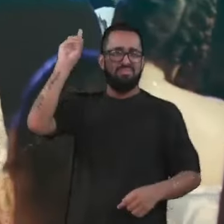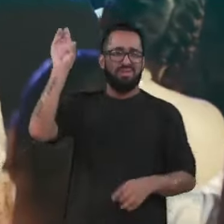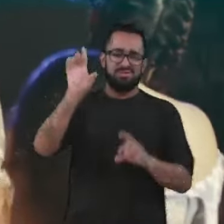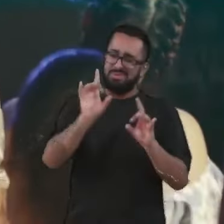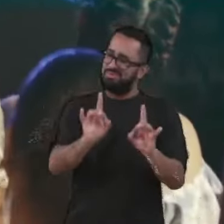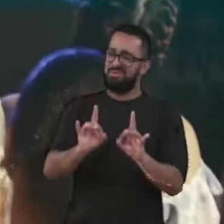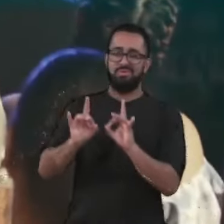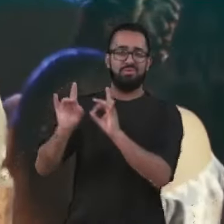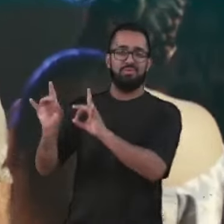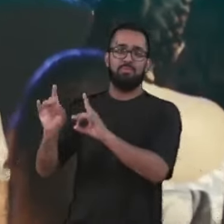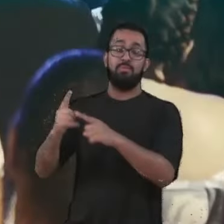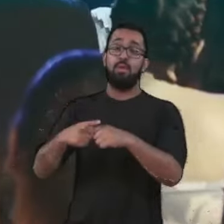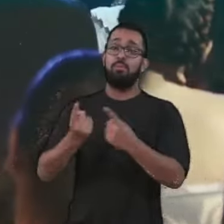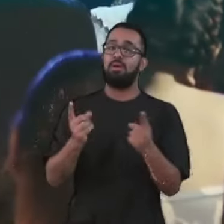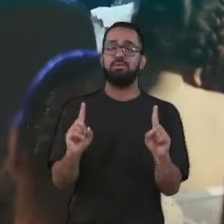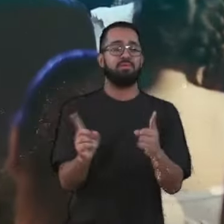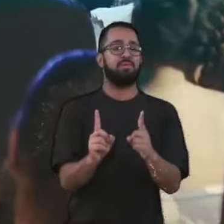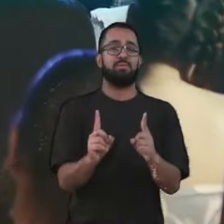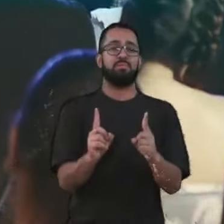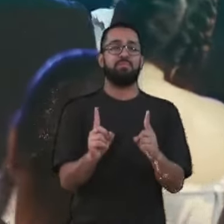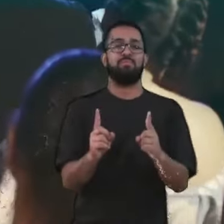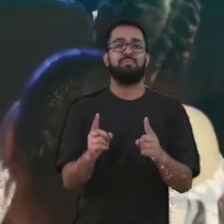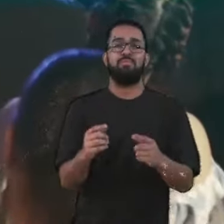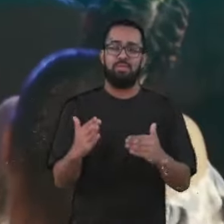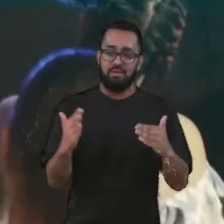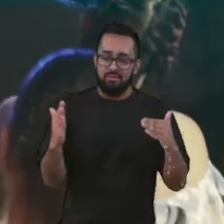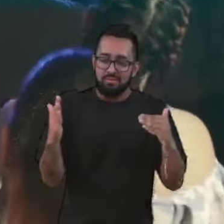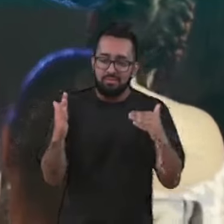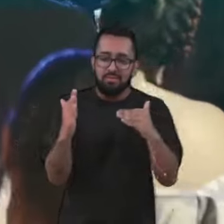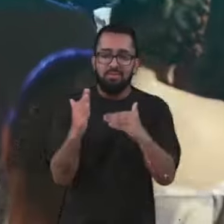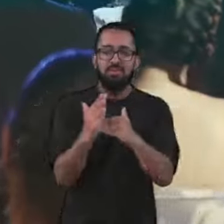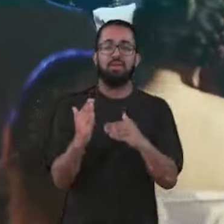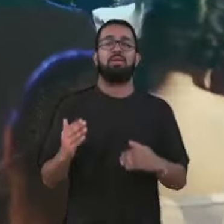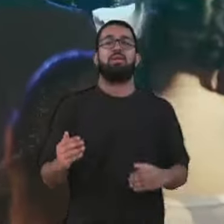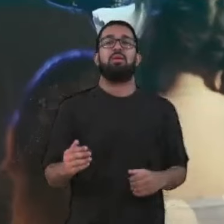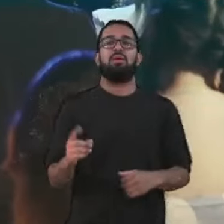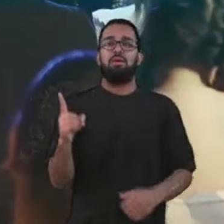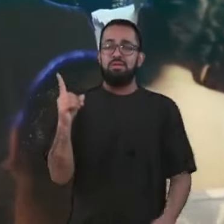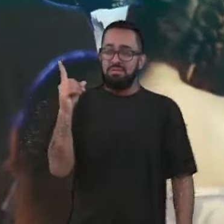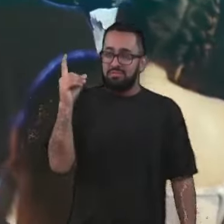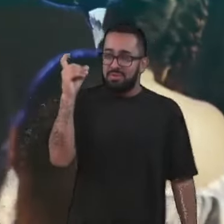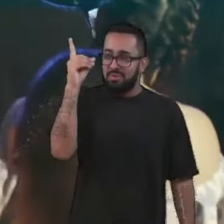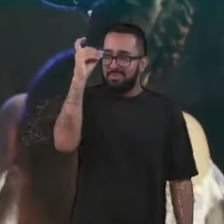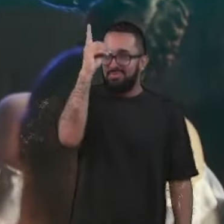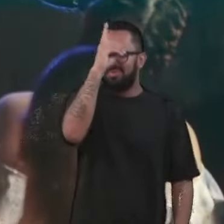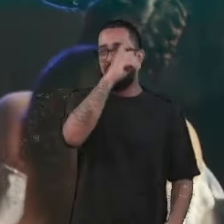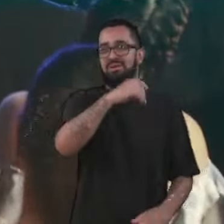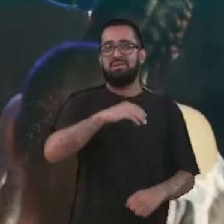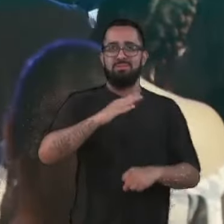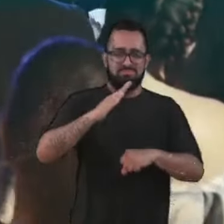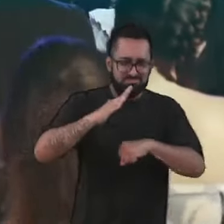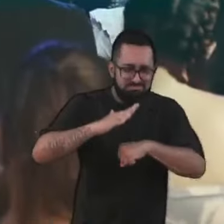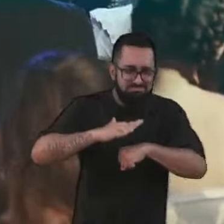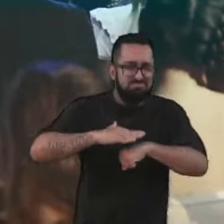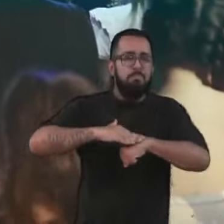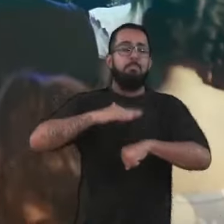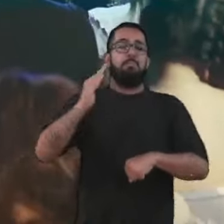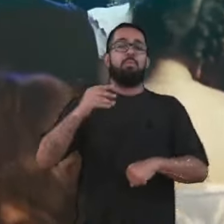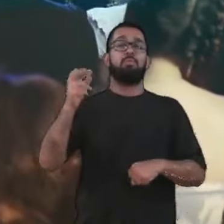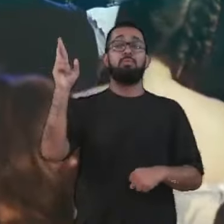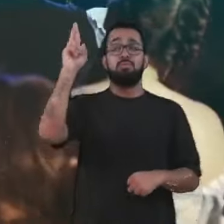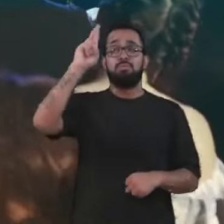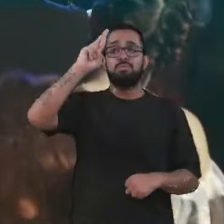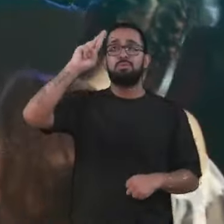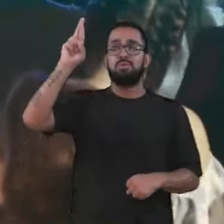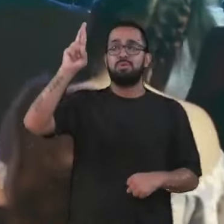Guarde isso no teu coração. Por que que Paulo tem coragem de dizer, independente da situação, eu